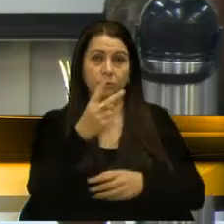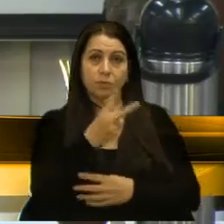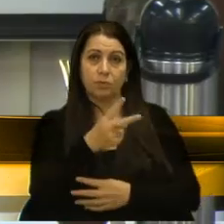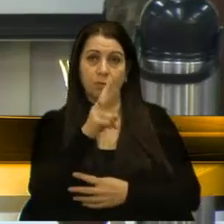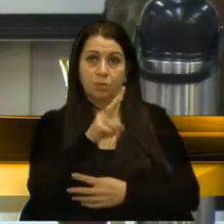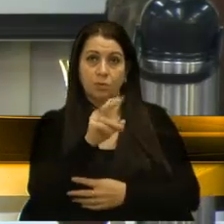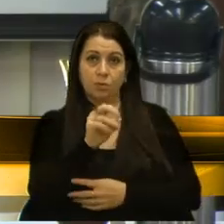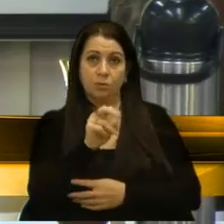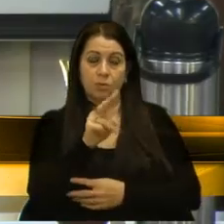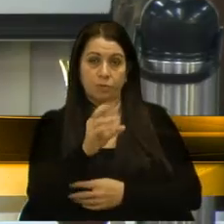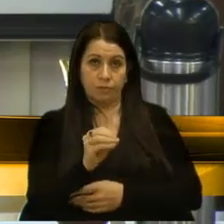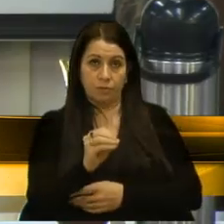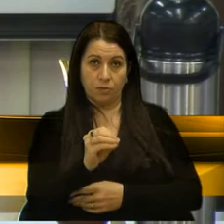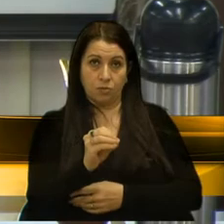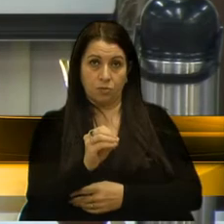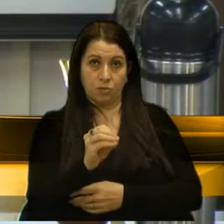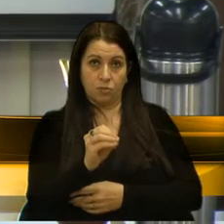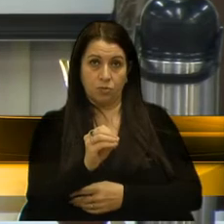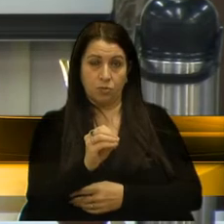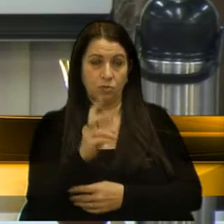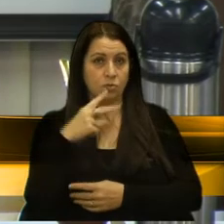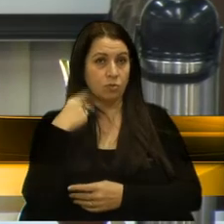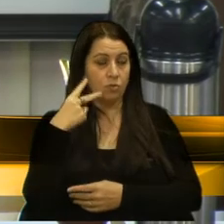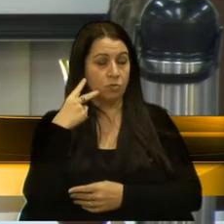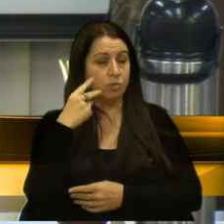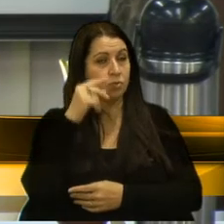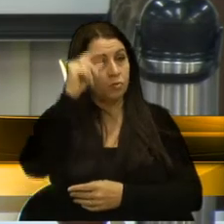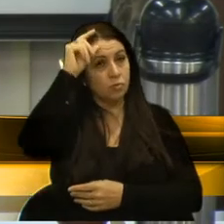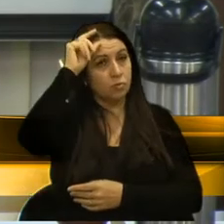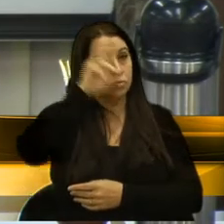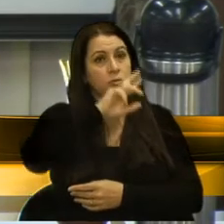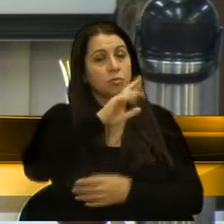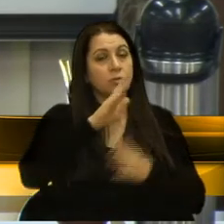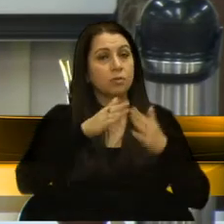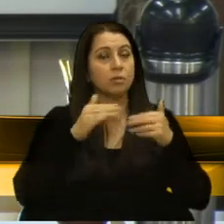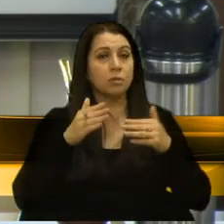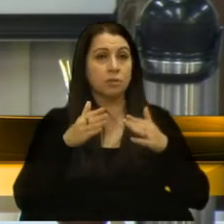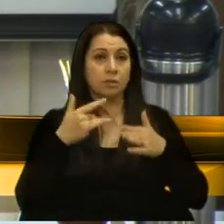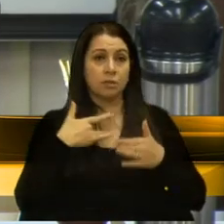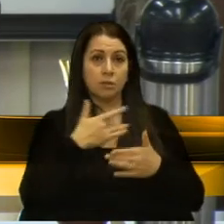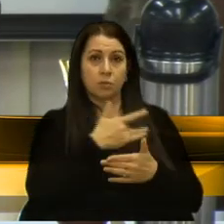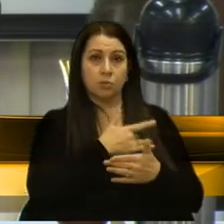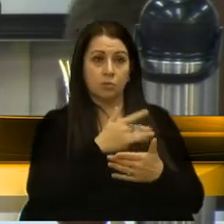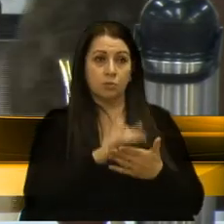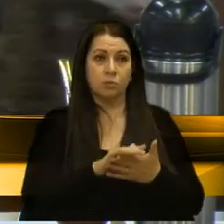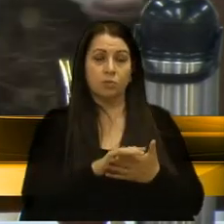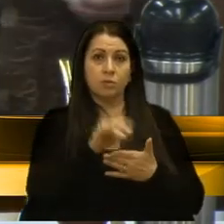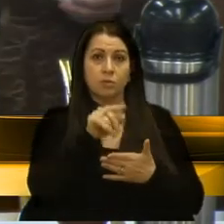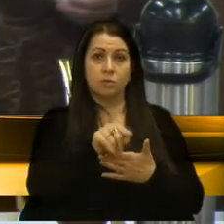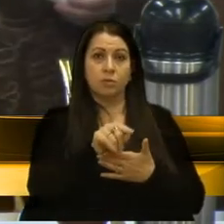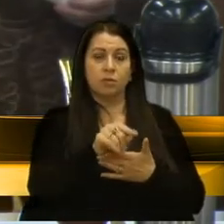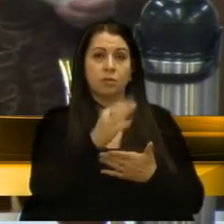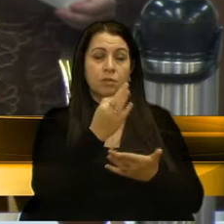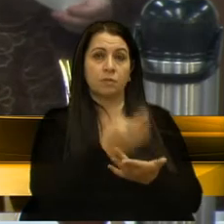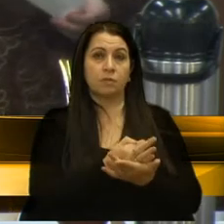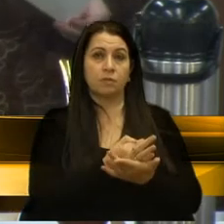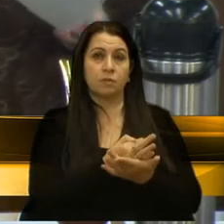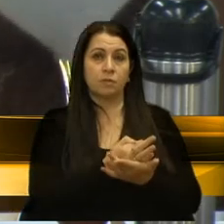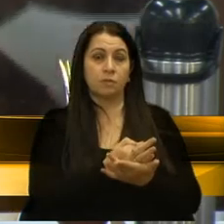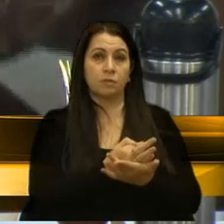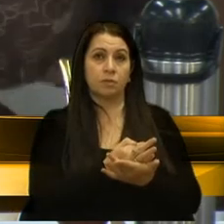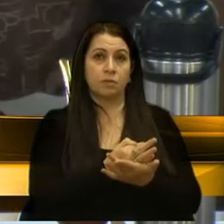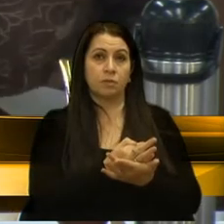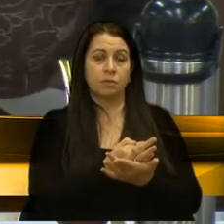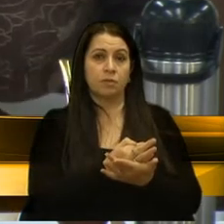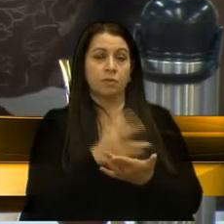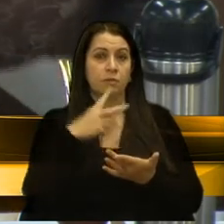de 2020. Com o vereador Chico Guerra em licença saúde e ausência